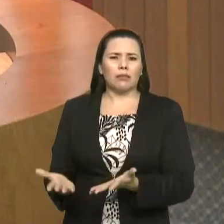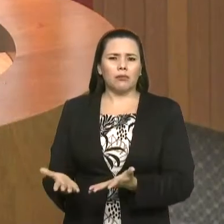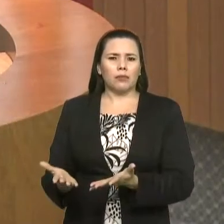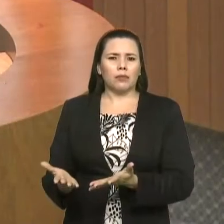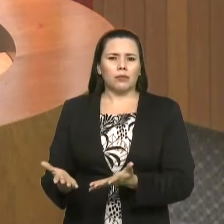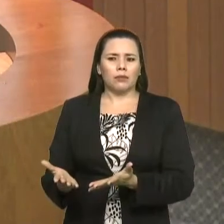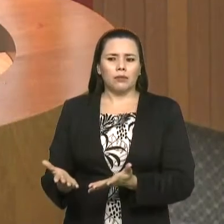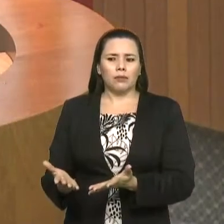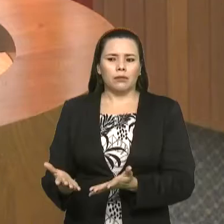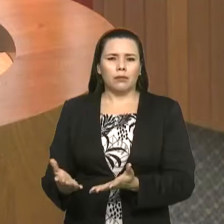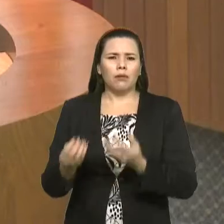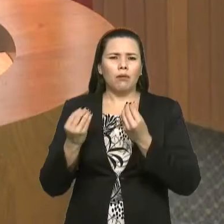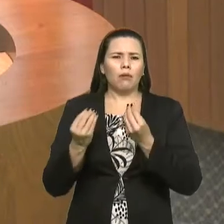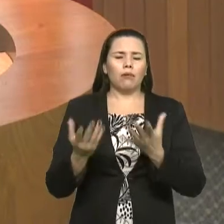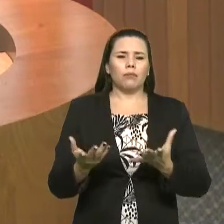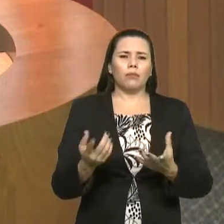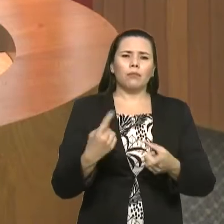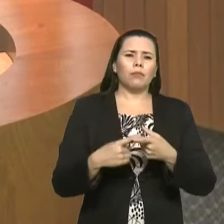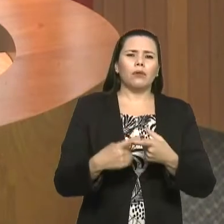precisa investigar.